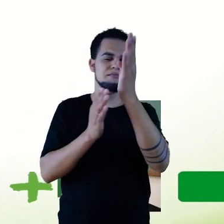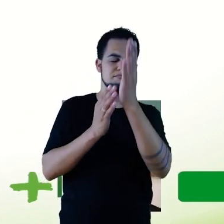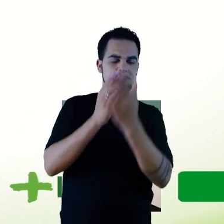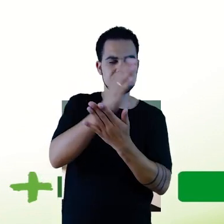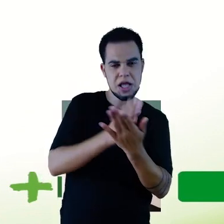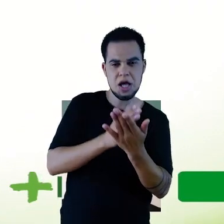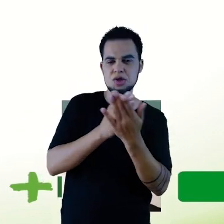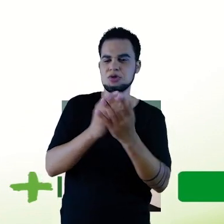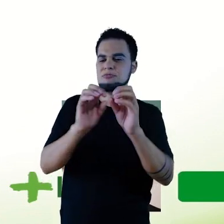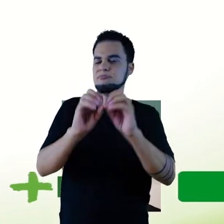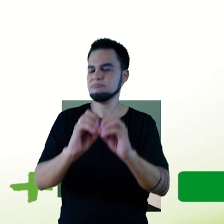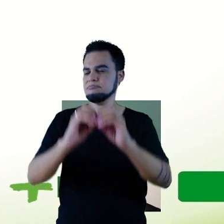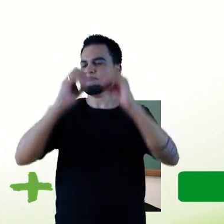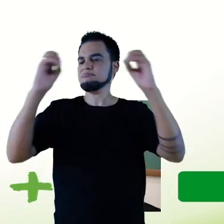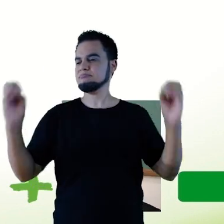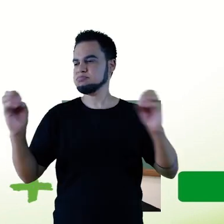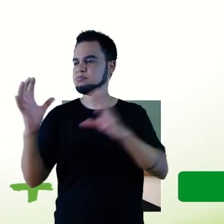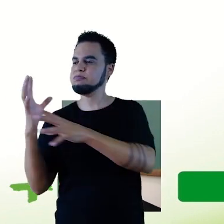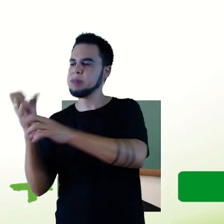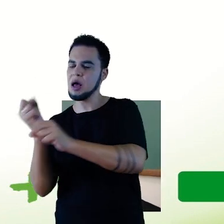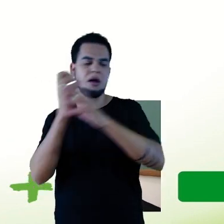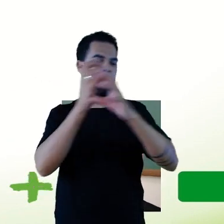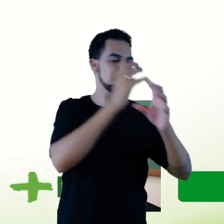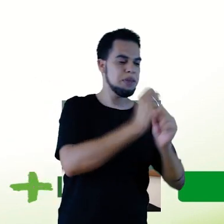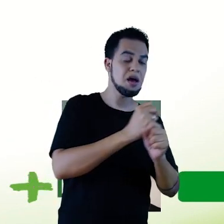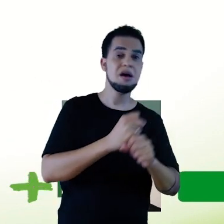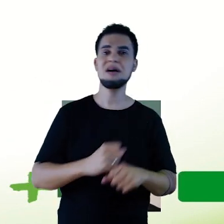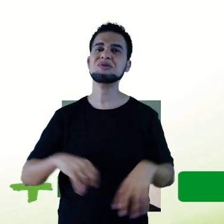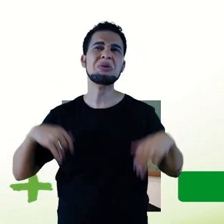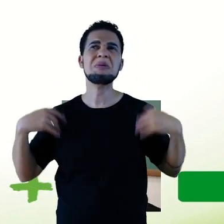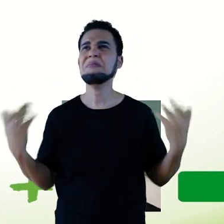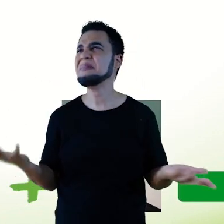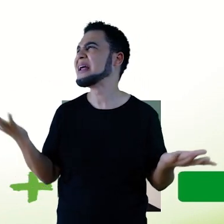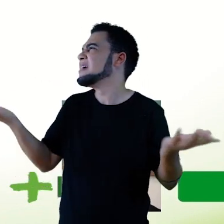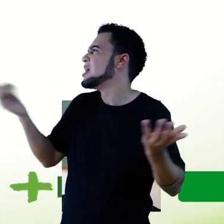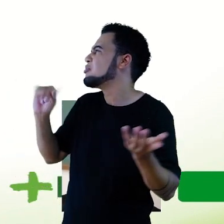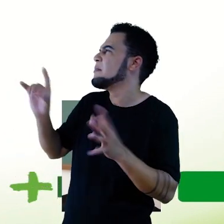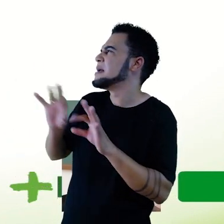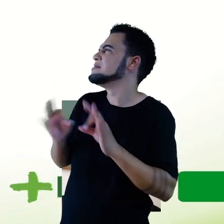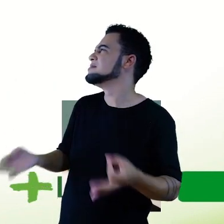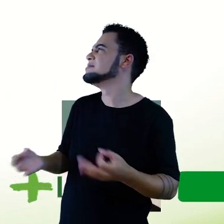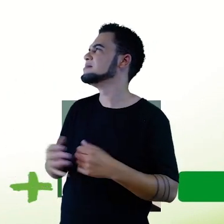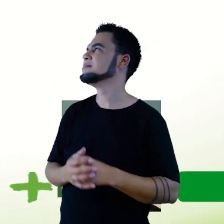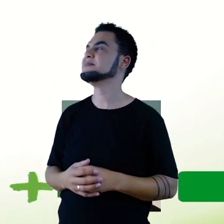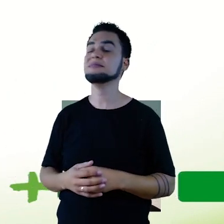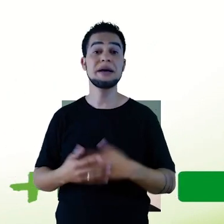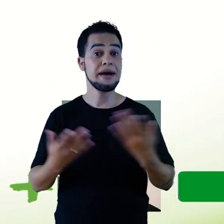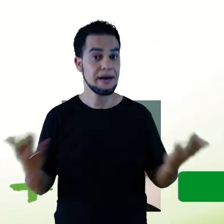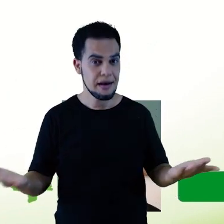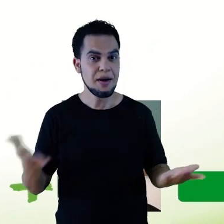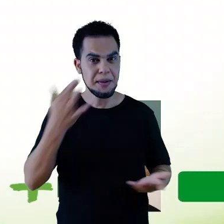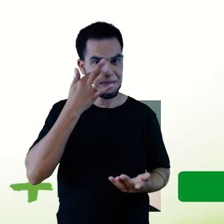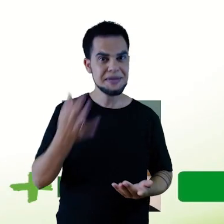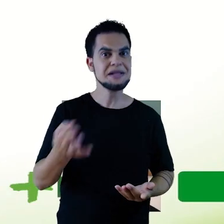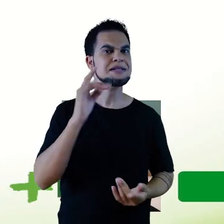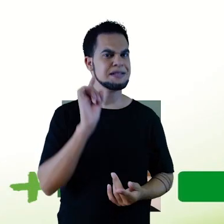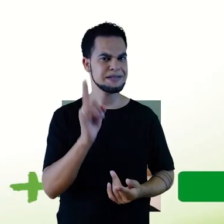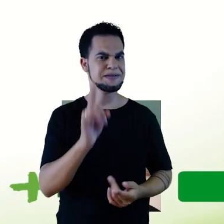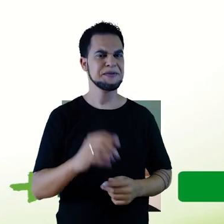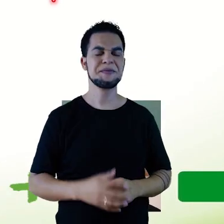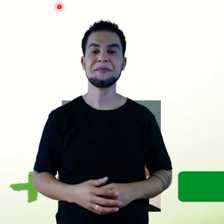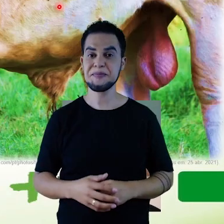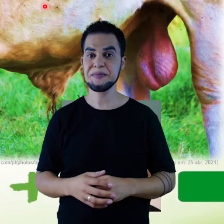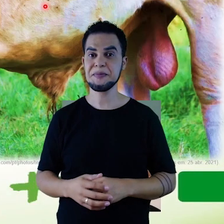metade volta ao número inteiro. Você não estou entendendo, para que isso? Por que não é mais simples? Gente, presta atenção